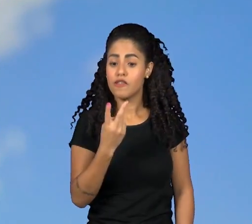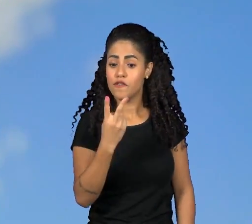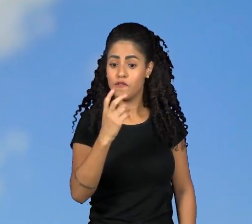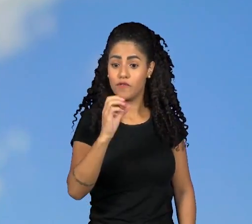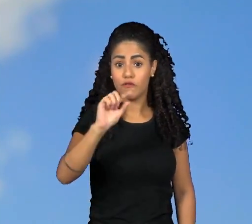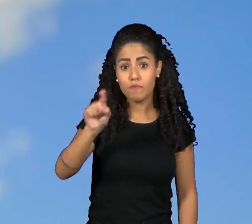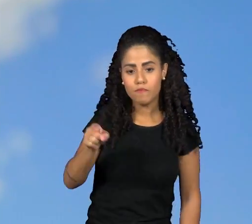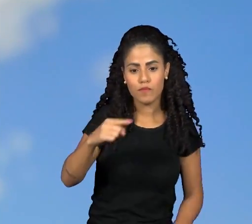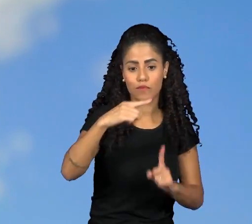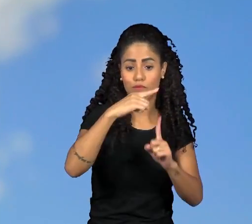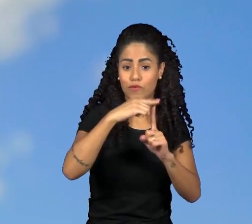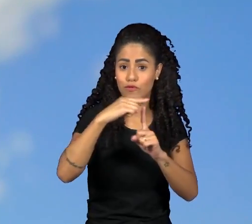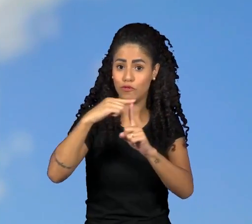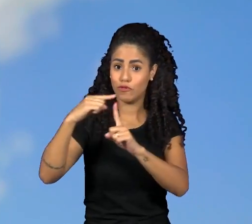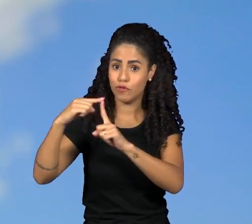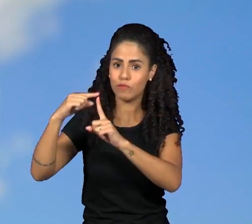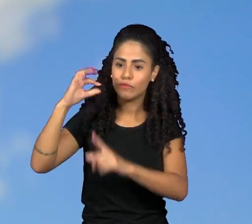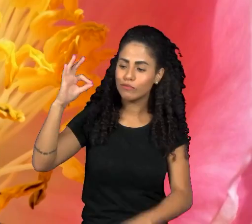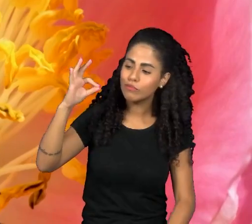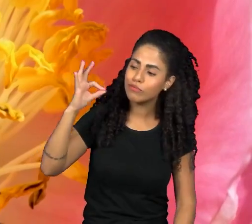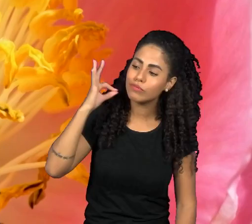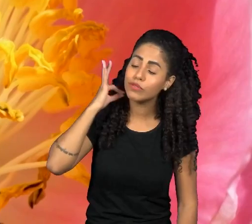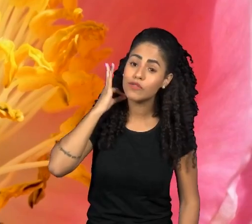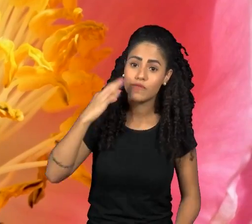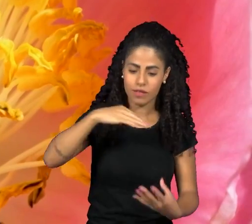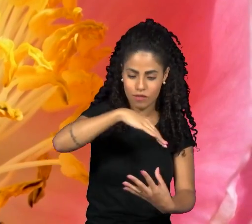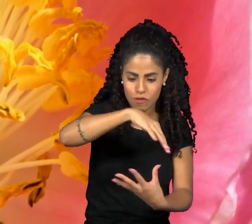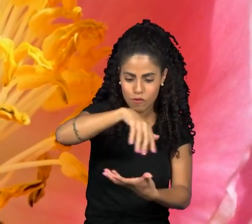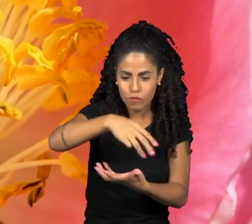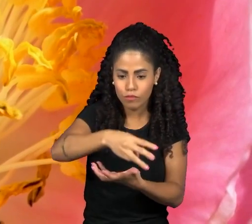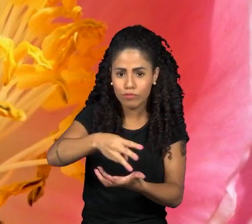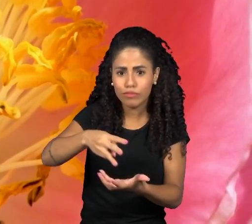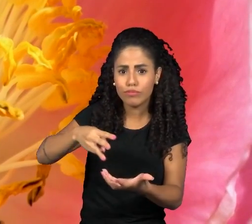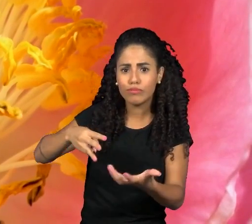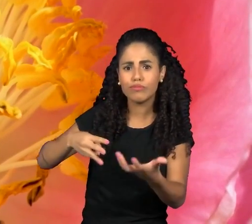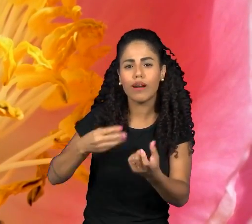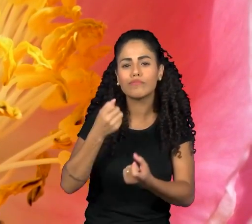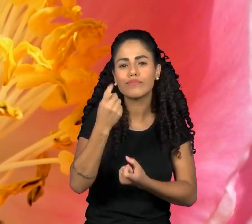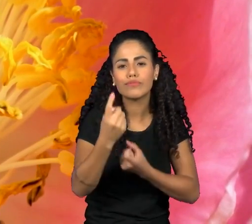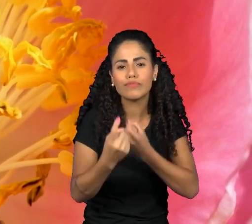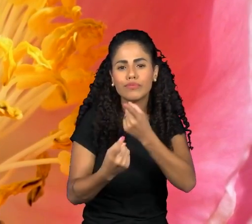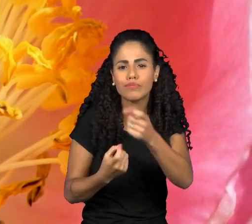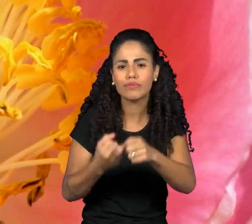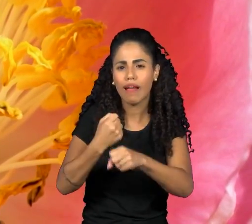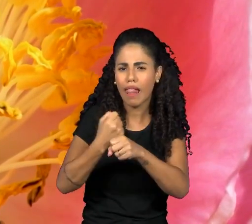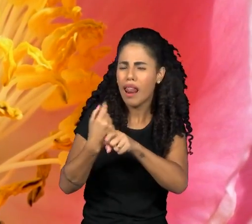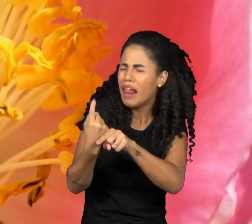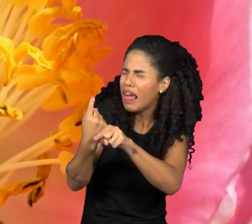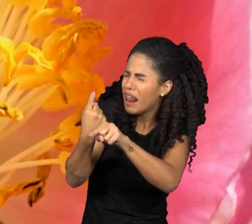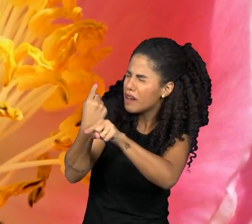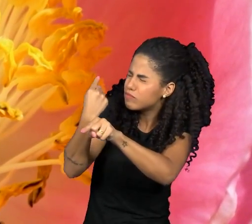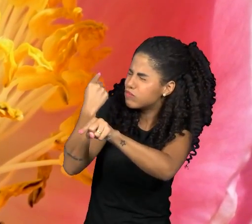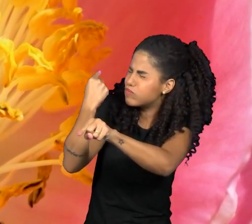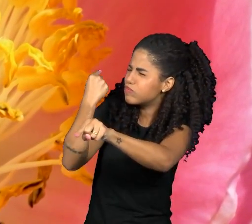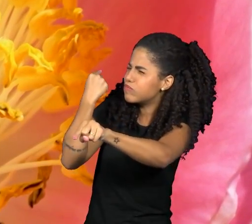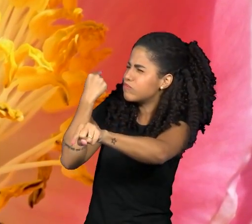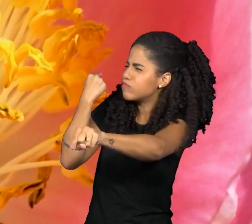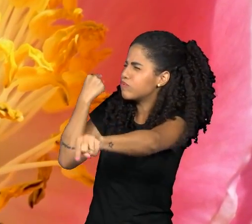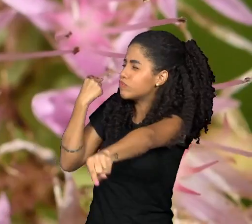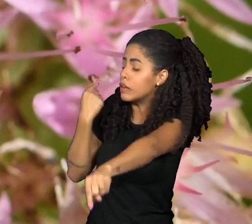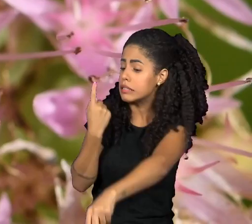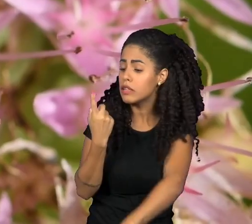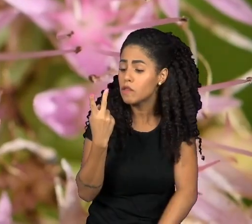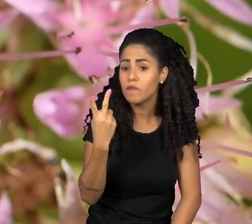mil espécies de abelhas no mundo. As primeiras surgiram há 120 milhões de anos, no período